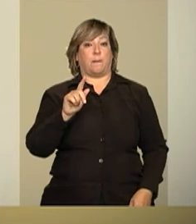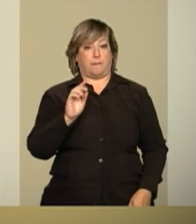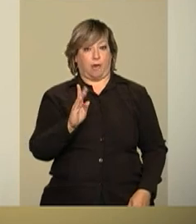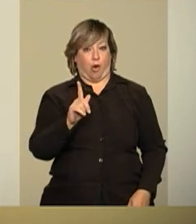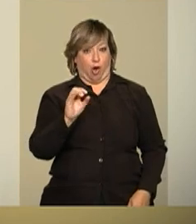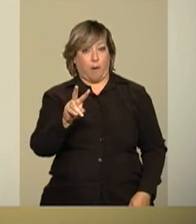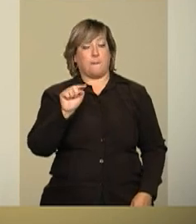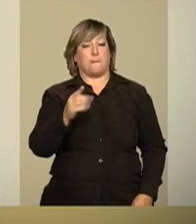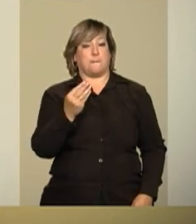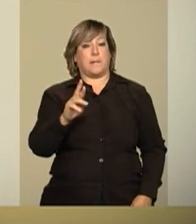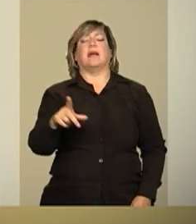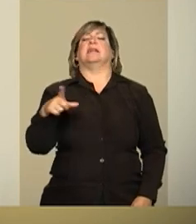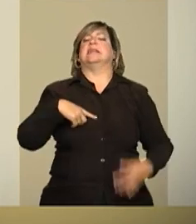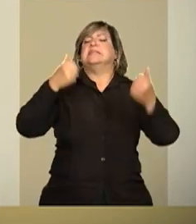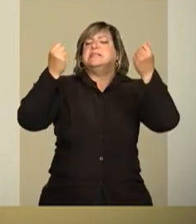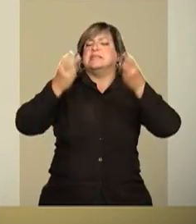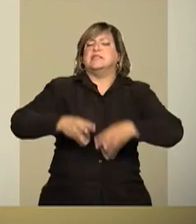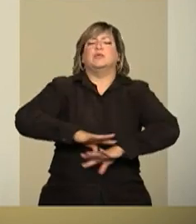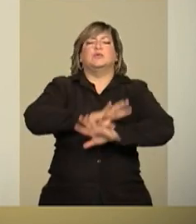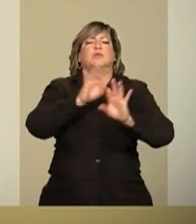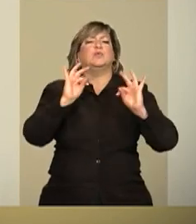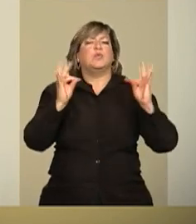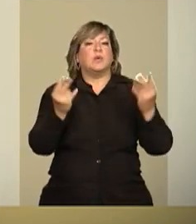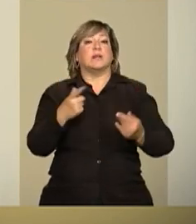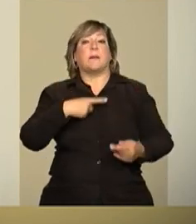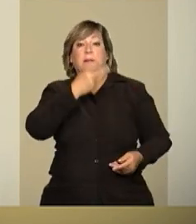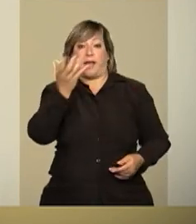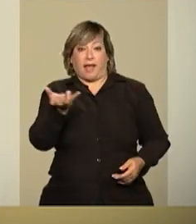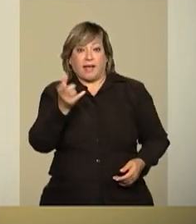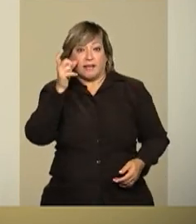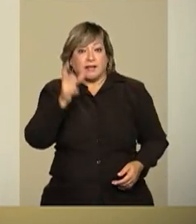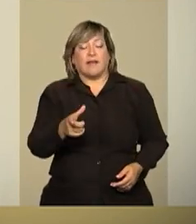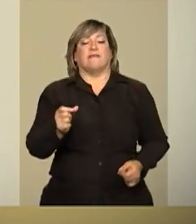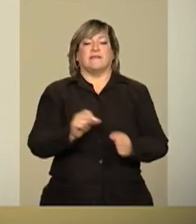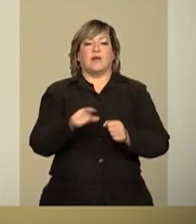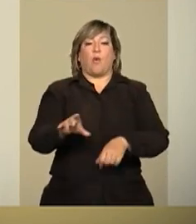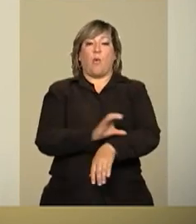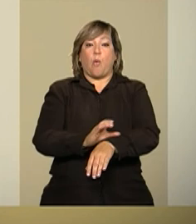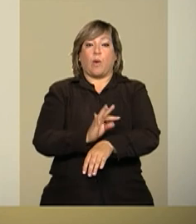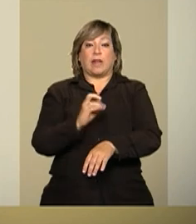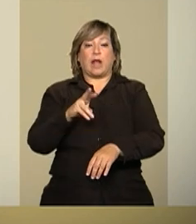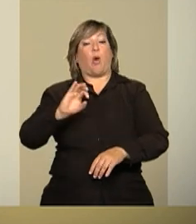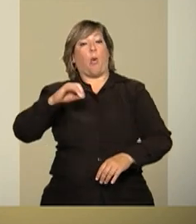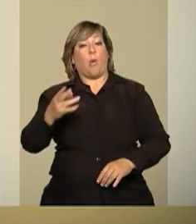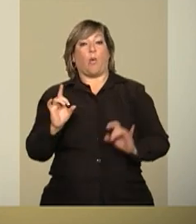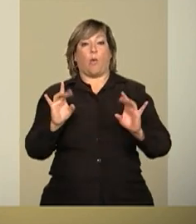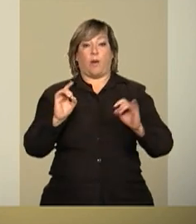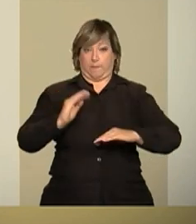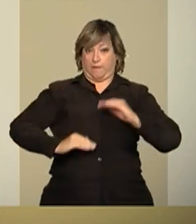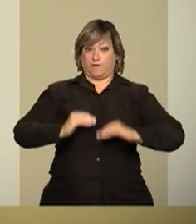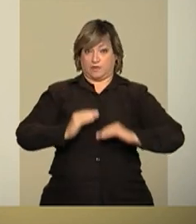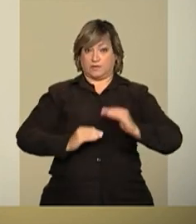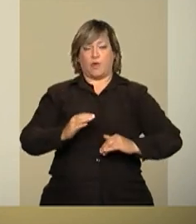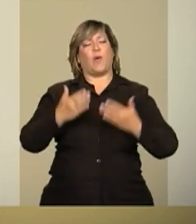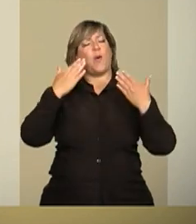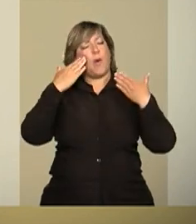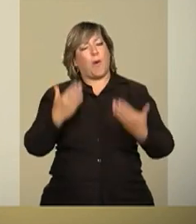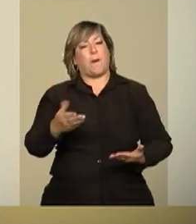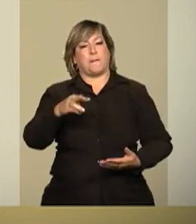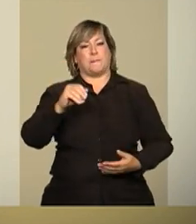lá tem tudo bem explicar e quem está interessado em fazer um curso técnico ou de qualificação profissional